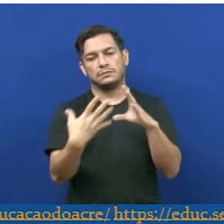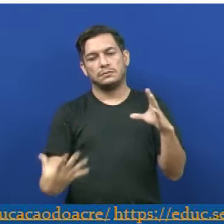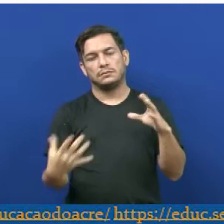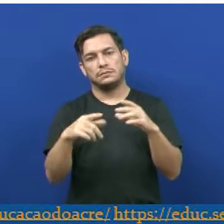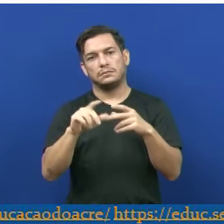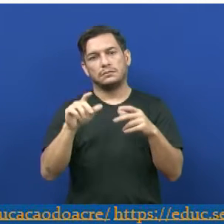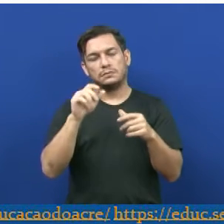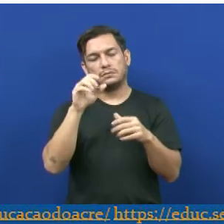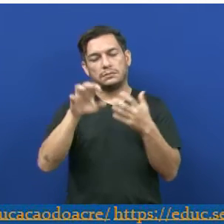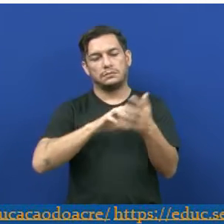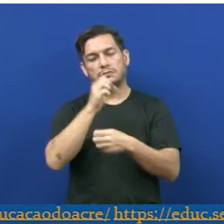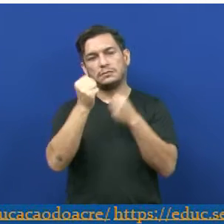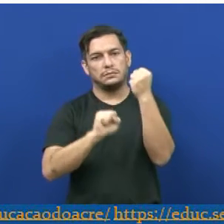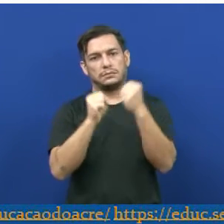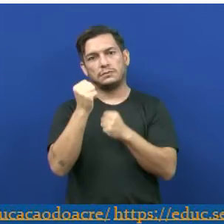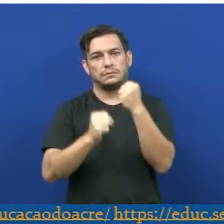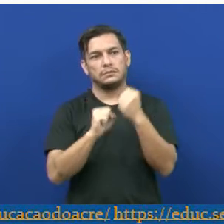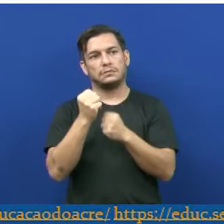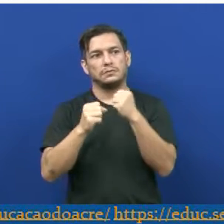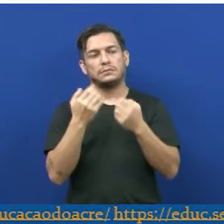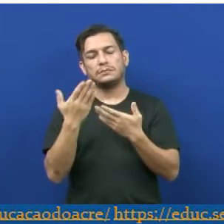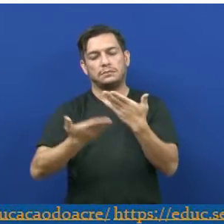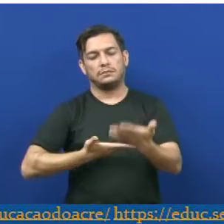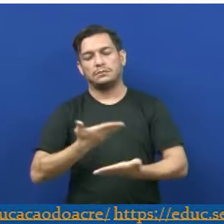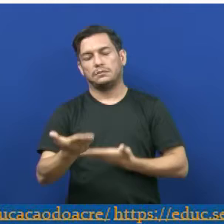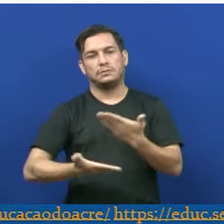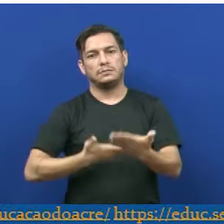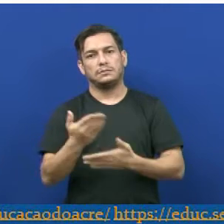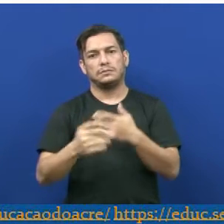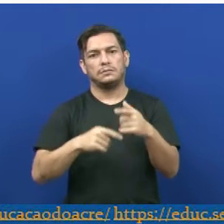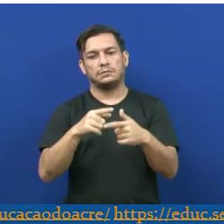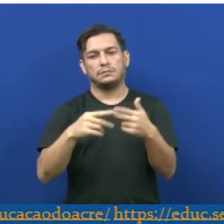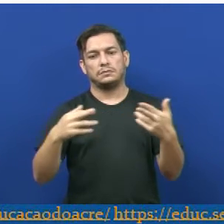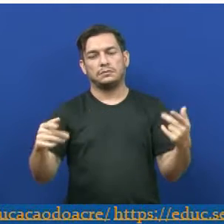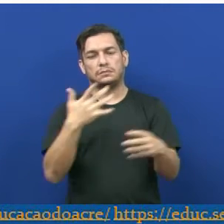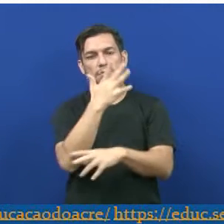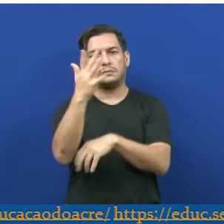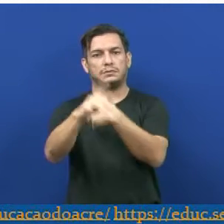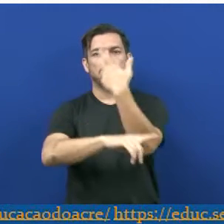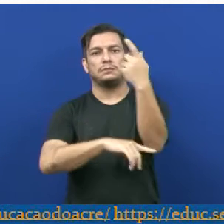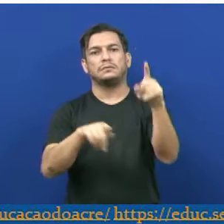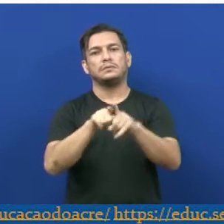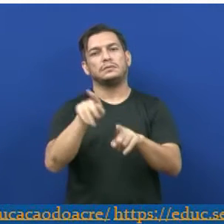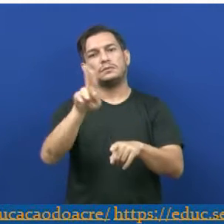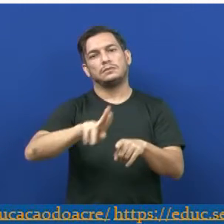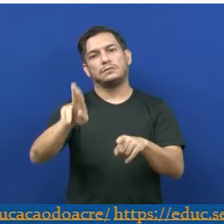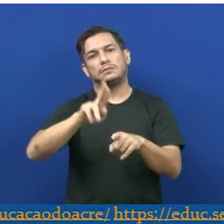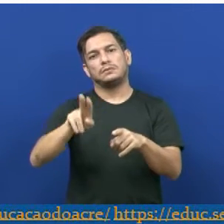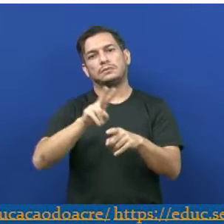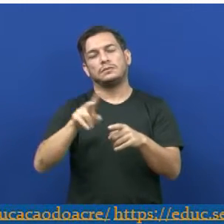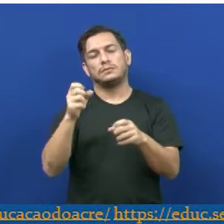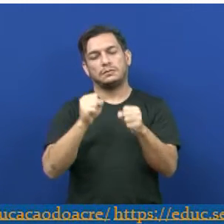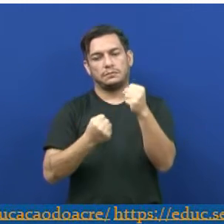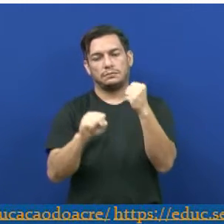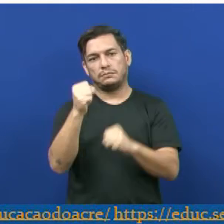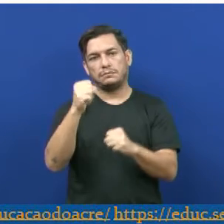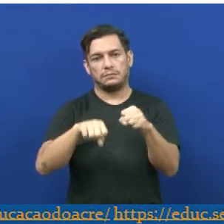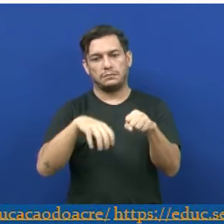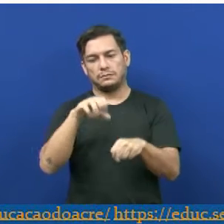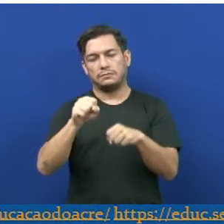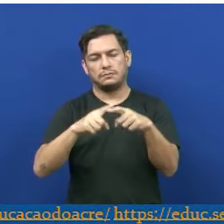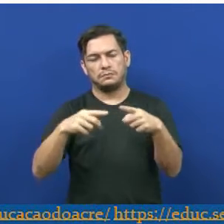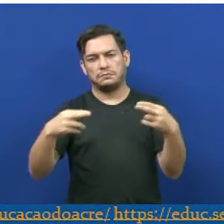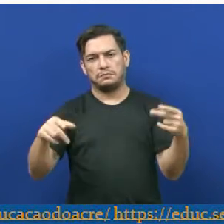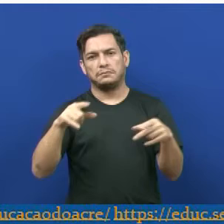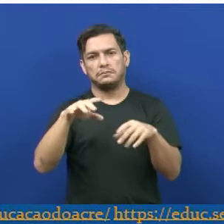característica dessa revolução industrial, dessa nova forma de se relacionar com os produtos e com a natureza. Utilização intensa de maquinário, então cada